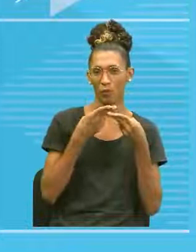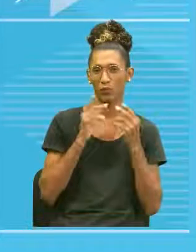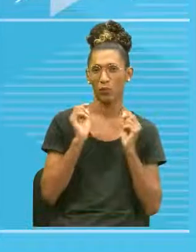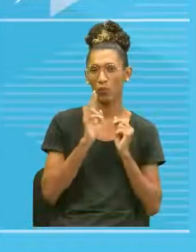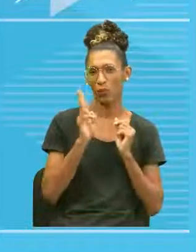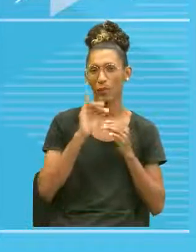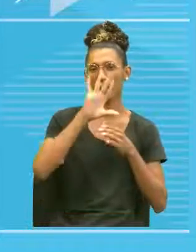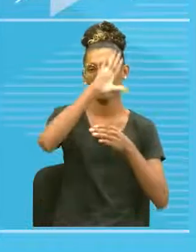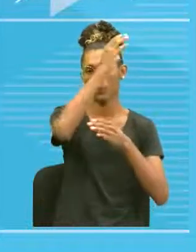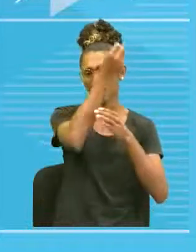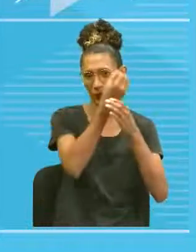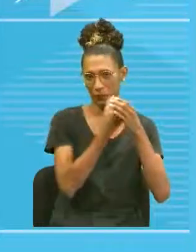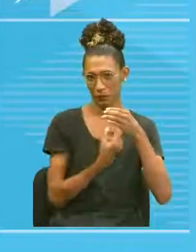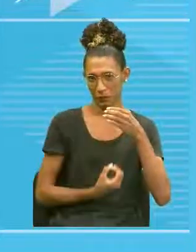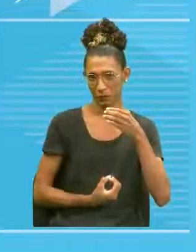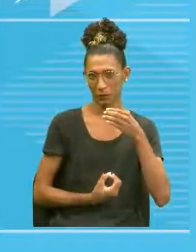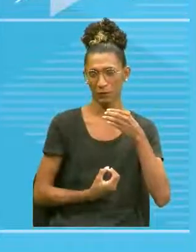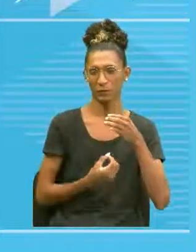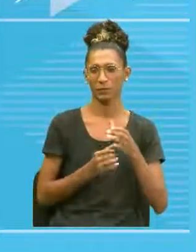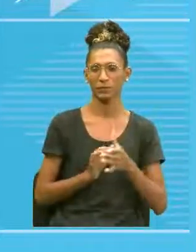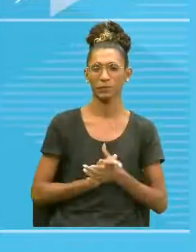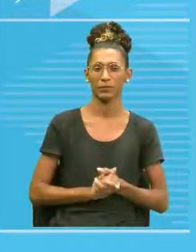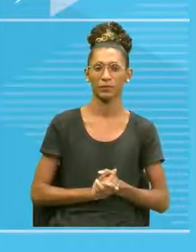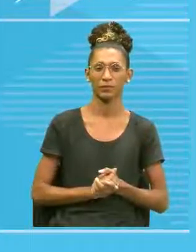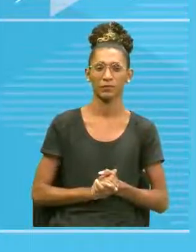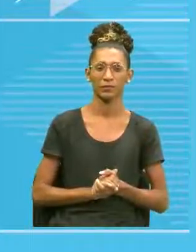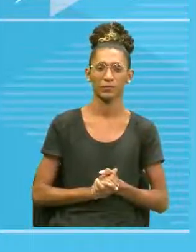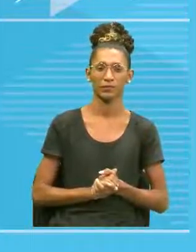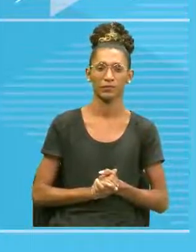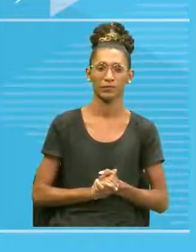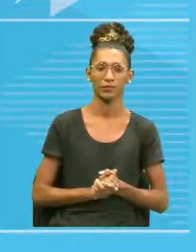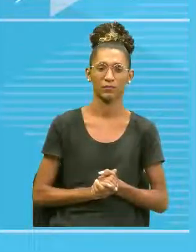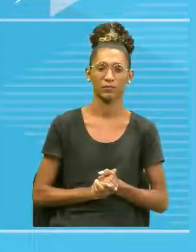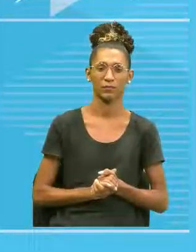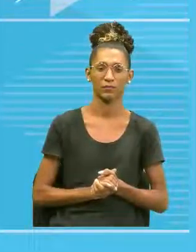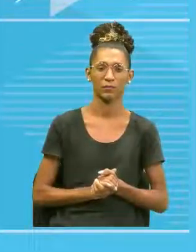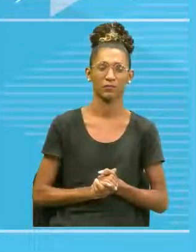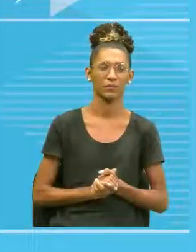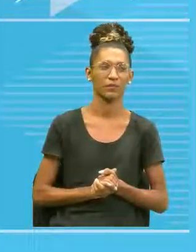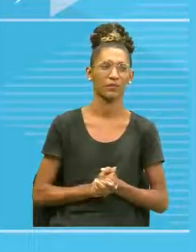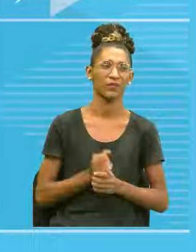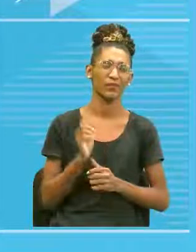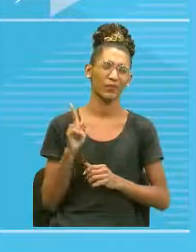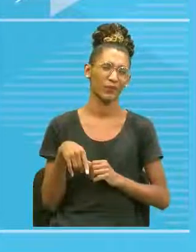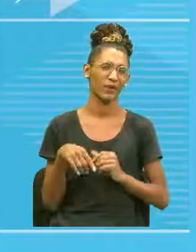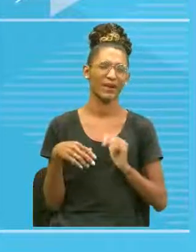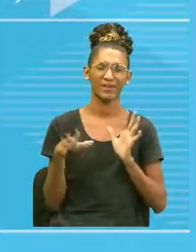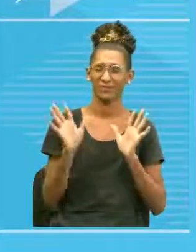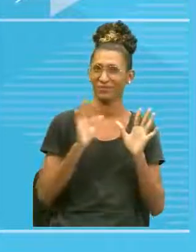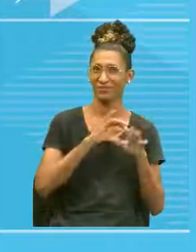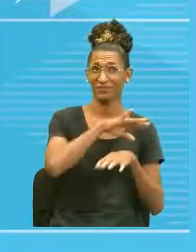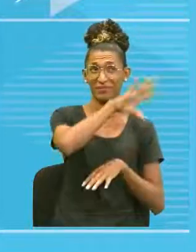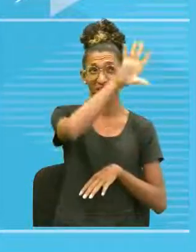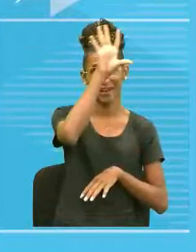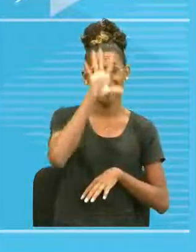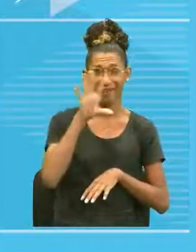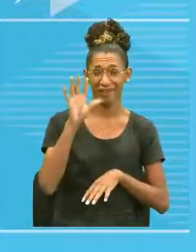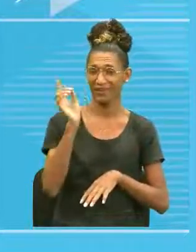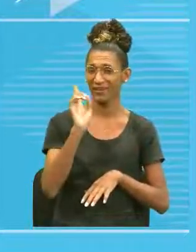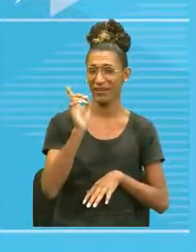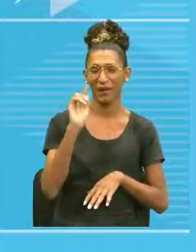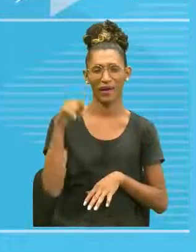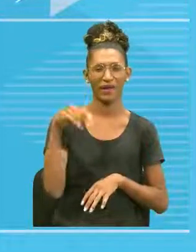basquete está aí eles não é universal mas é muito comum